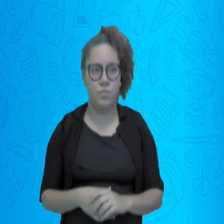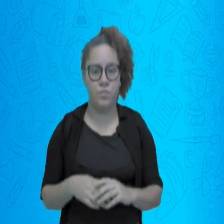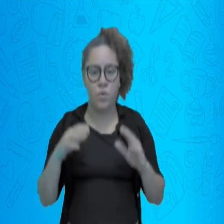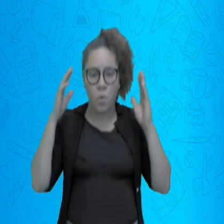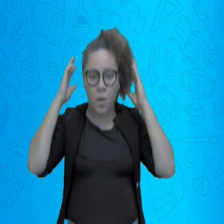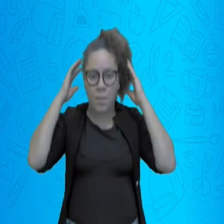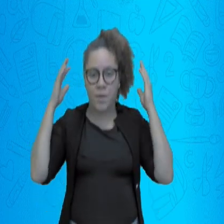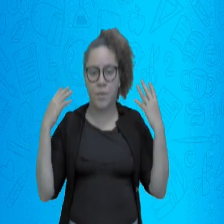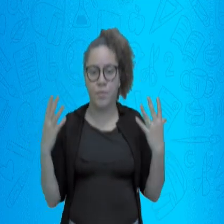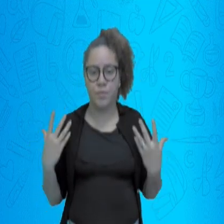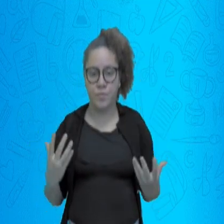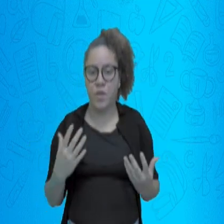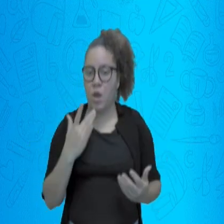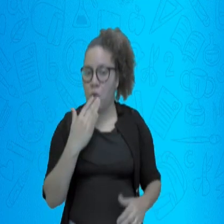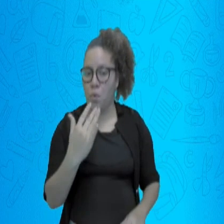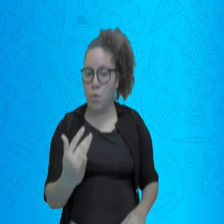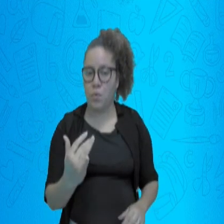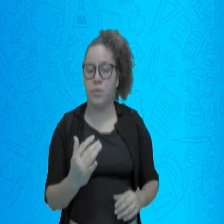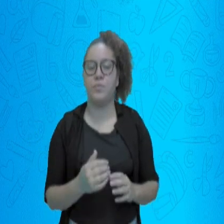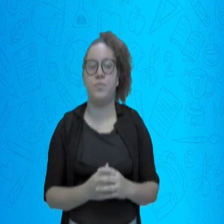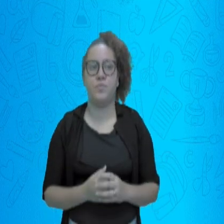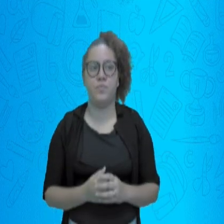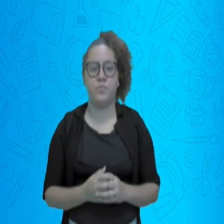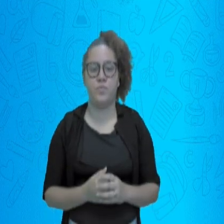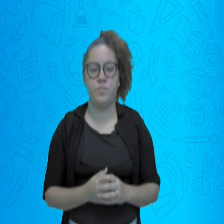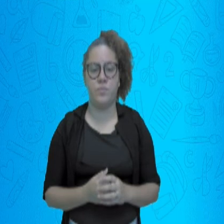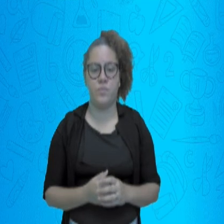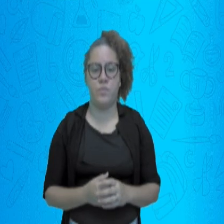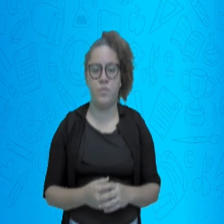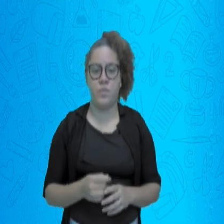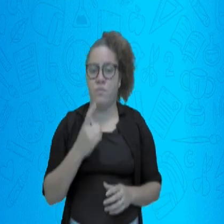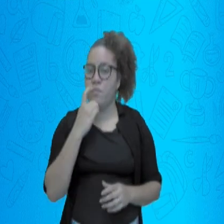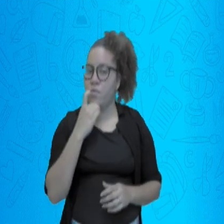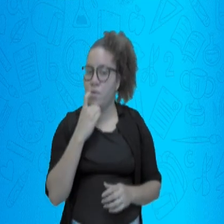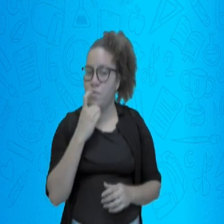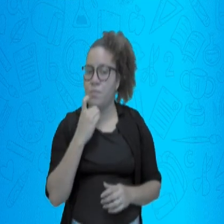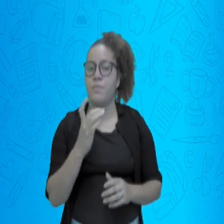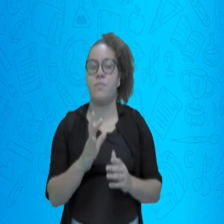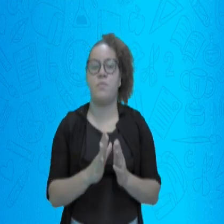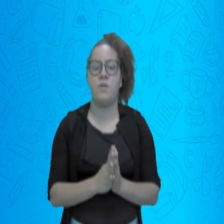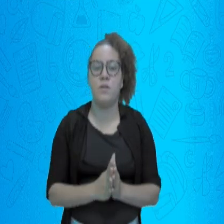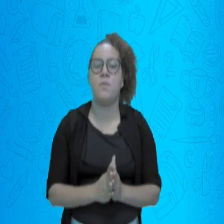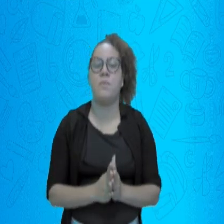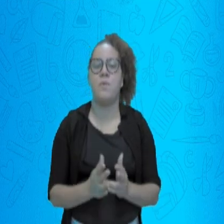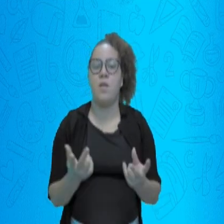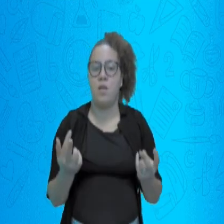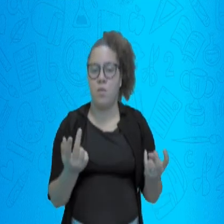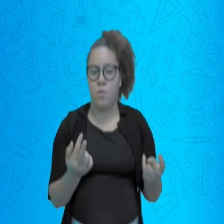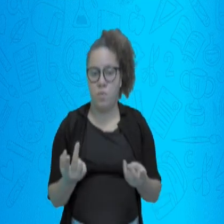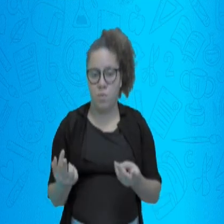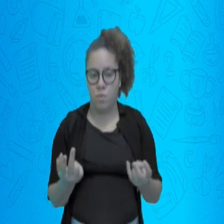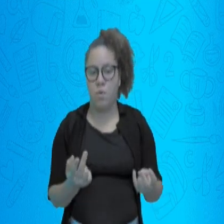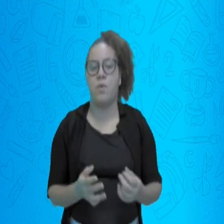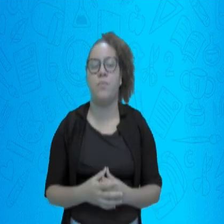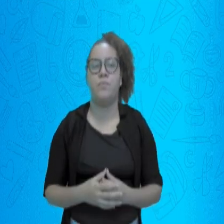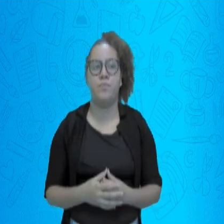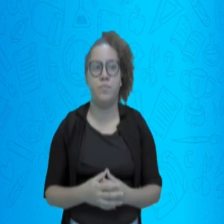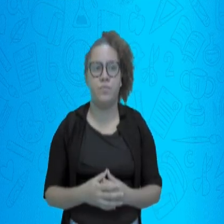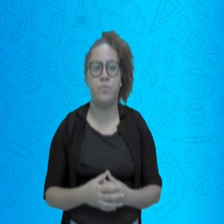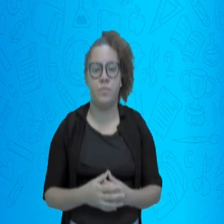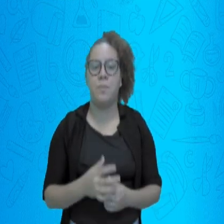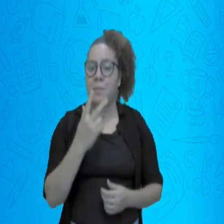do cabelo, vocês já ouviram falar dessa cor? Ruivo. Eles têm a mesma cor de cabelo, então,